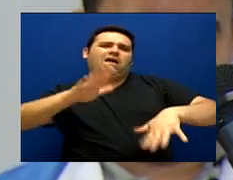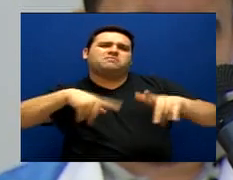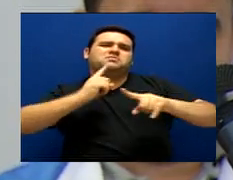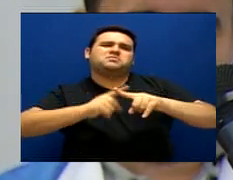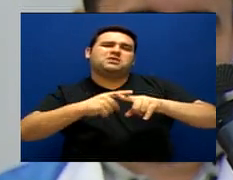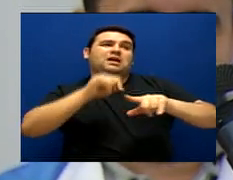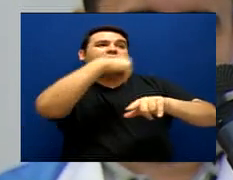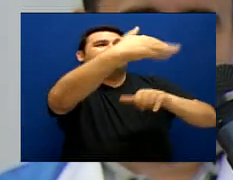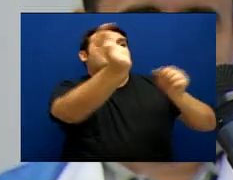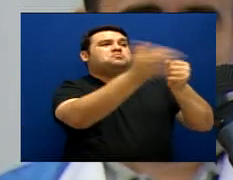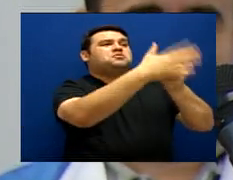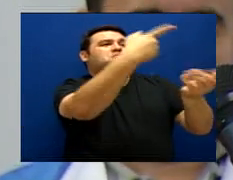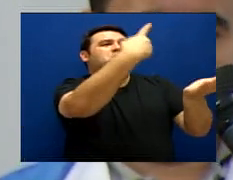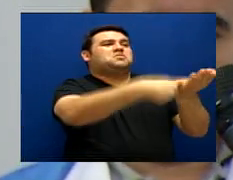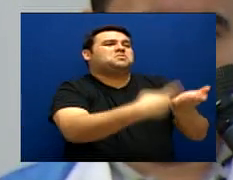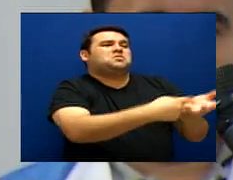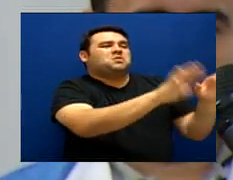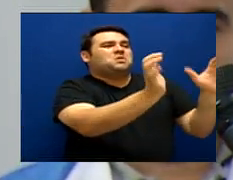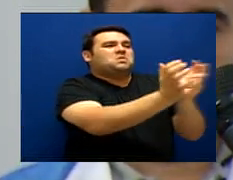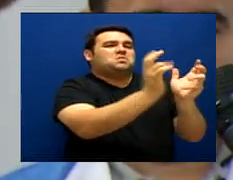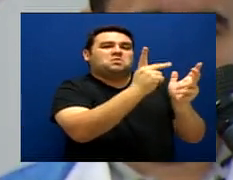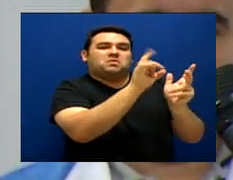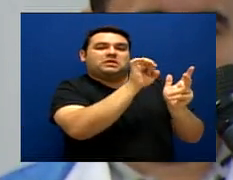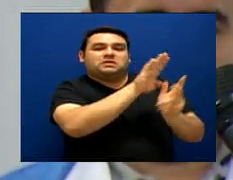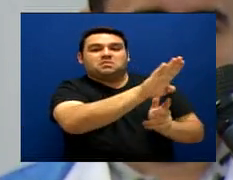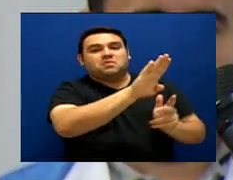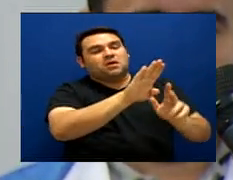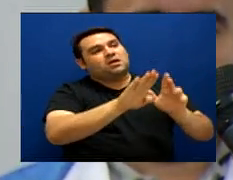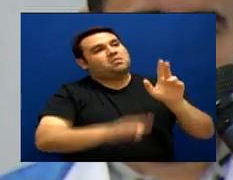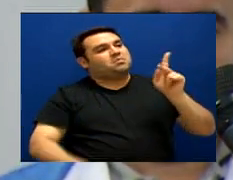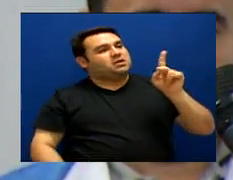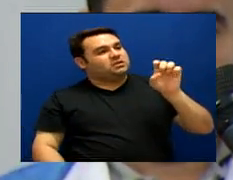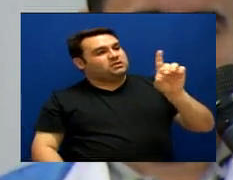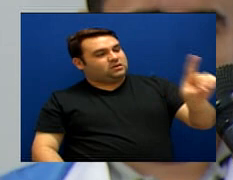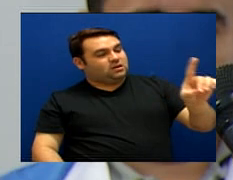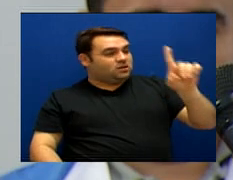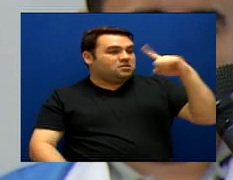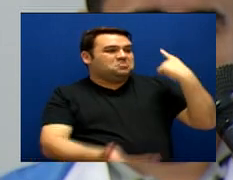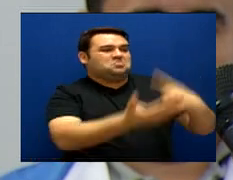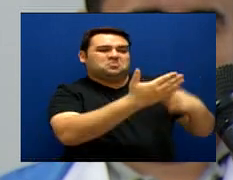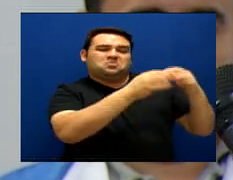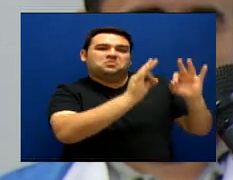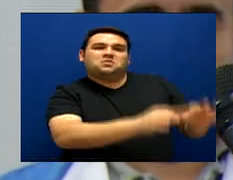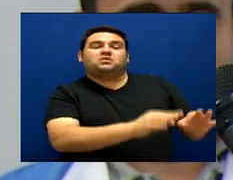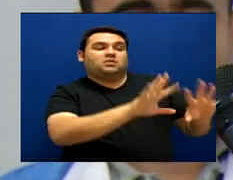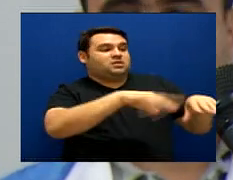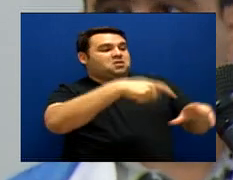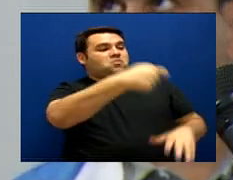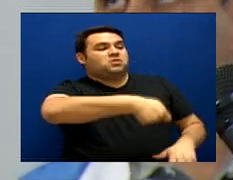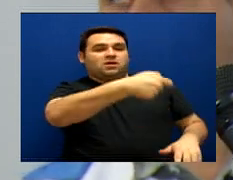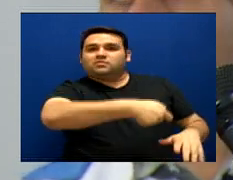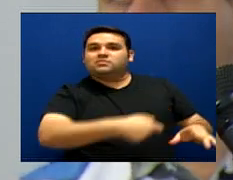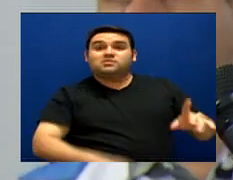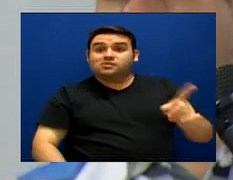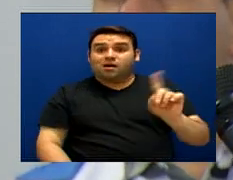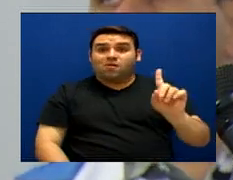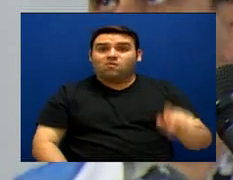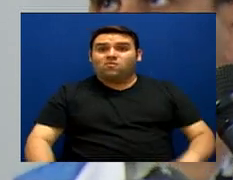um acordo de partidos, o PSDB e o PSD fecharam questão e os deputados foram obrigados a votar.